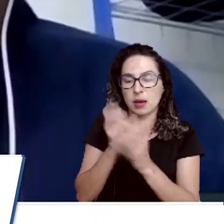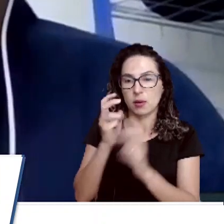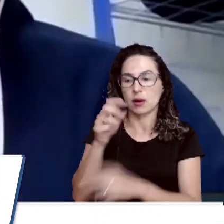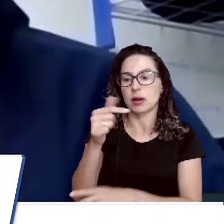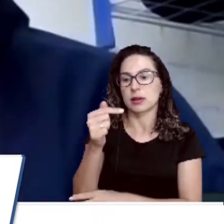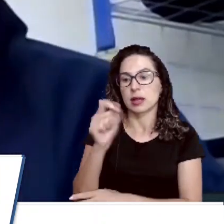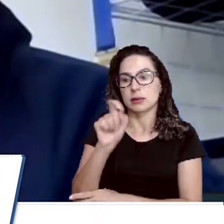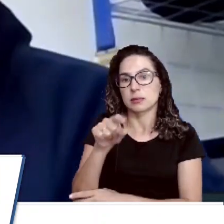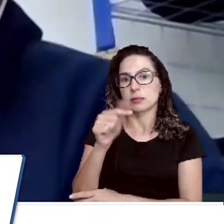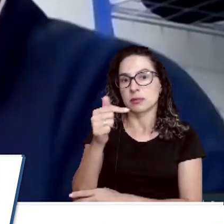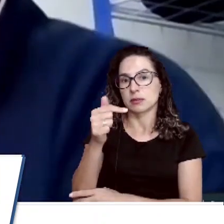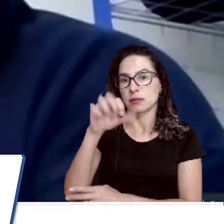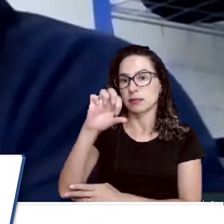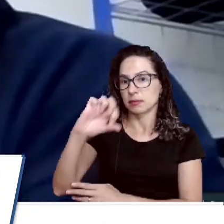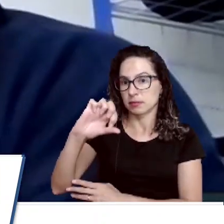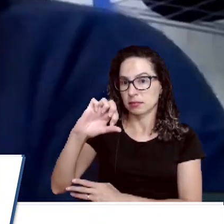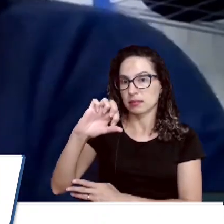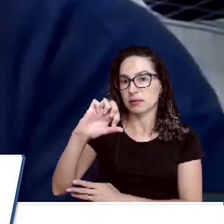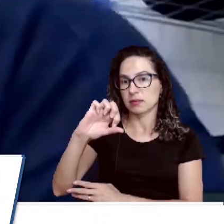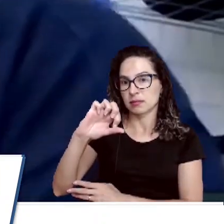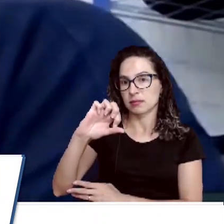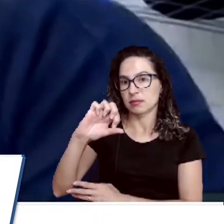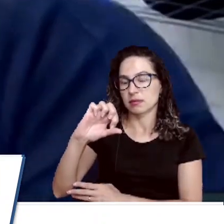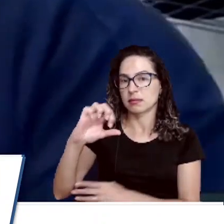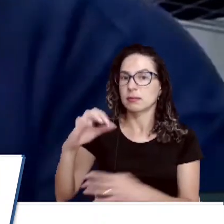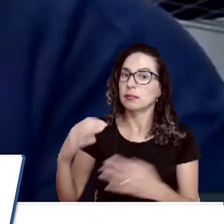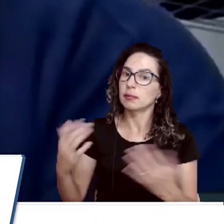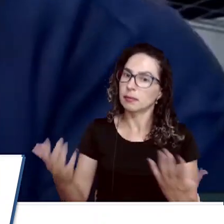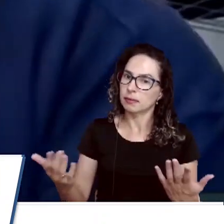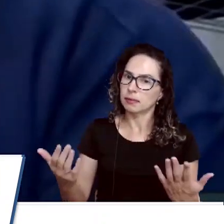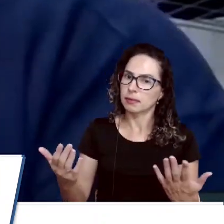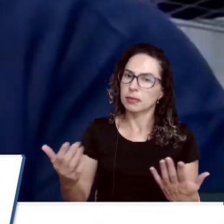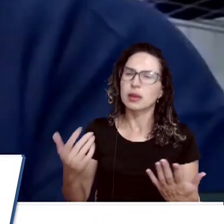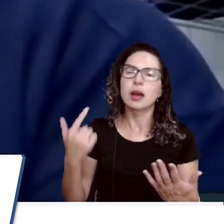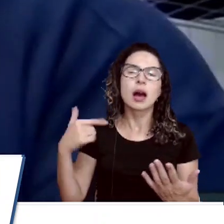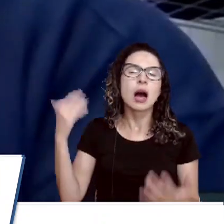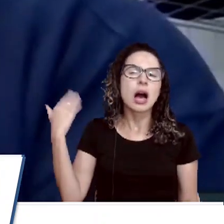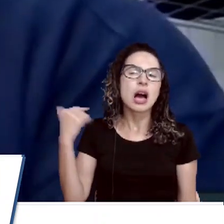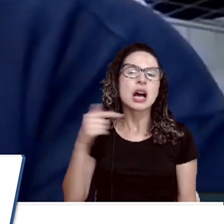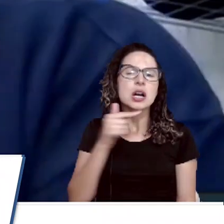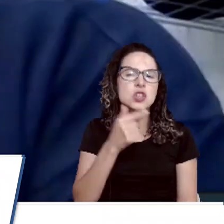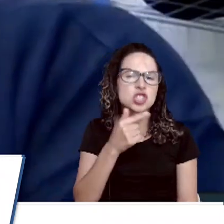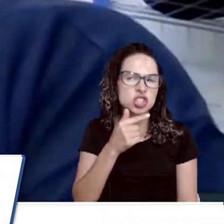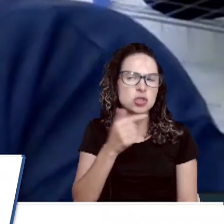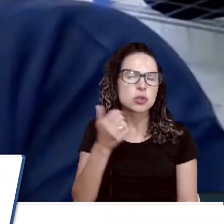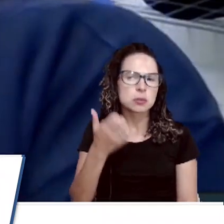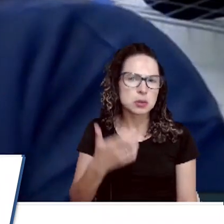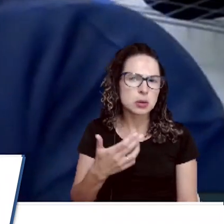7,79. O nobre vereador que usou a palavra antes, o Gilson, ele falou que o nome está